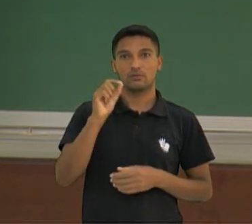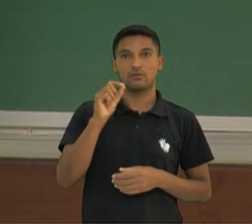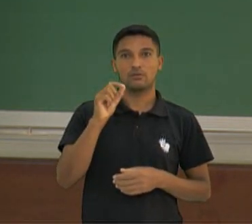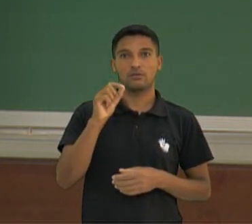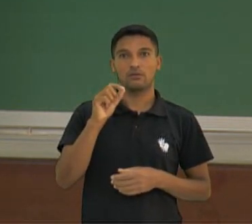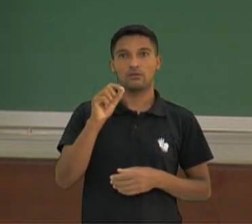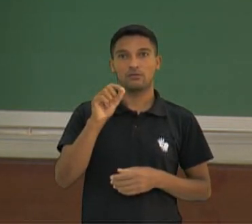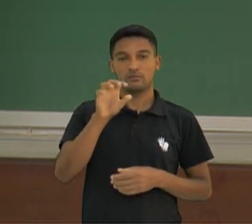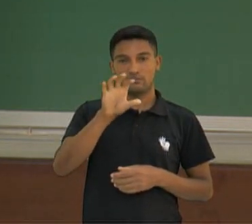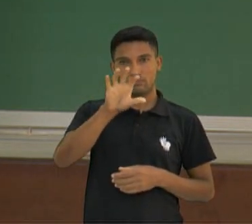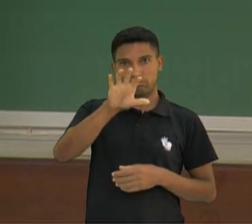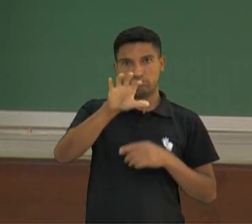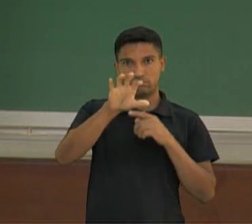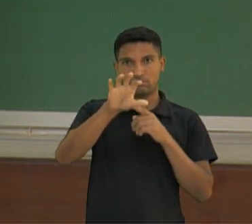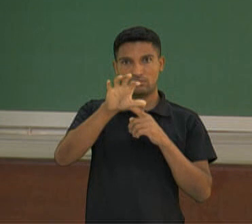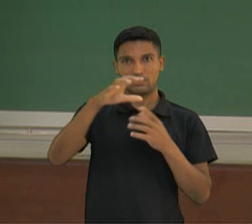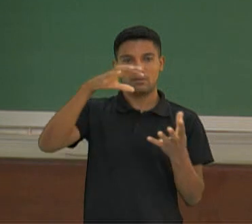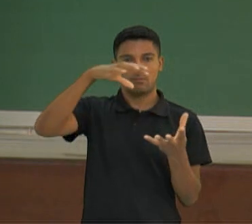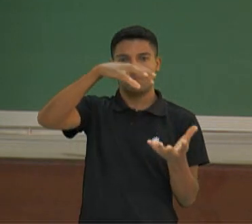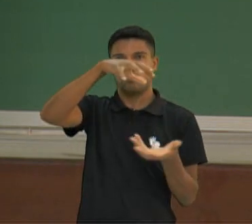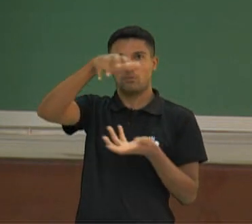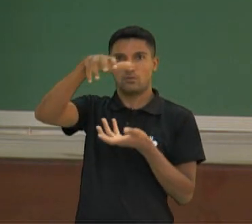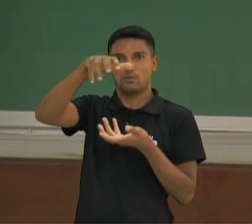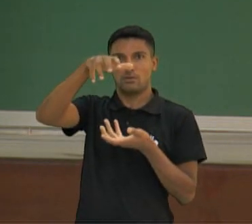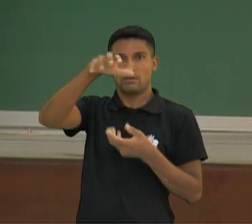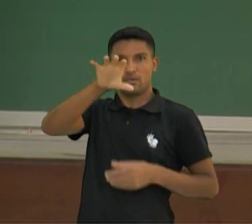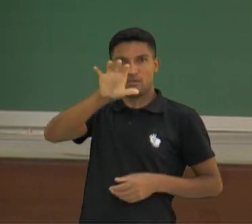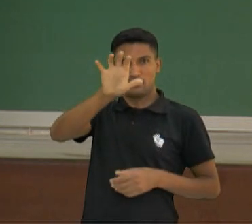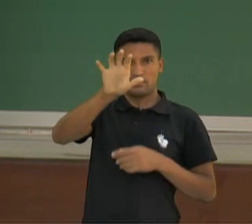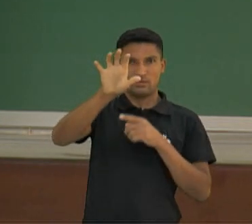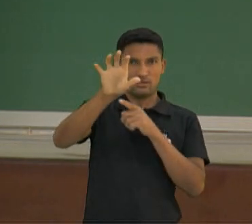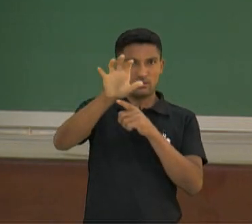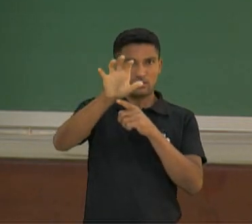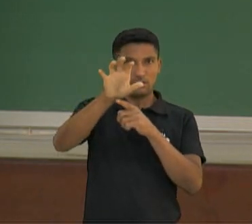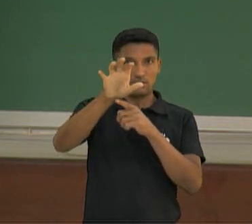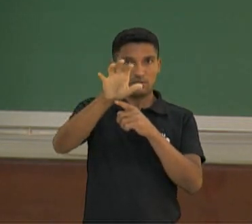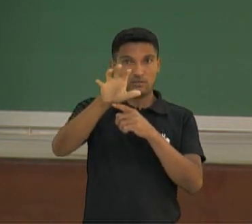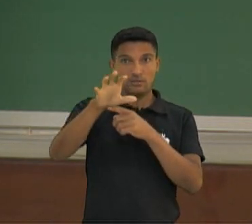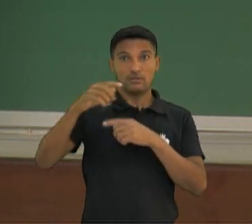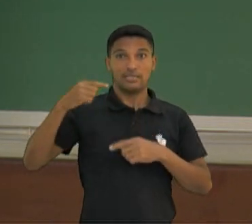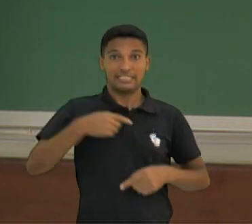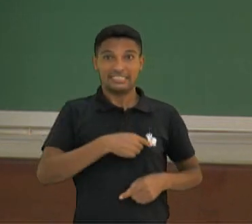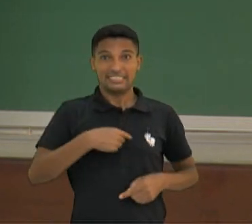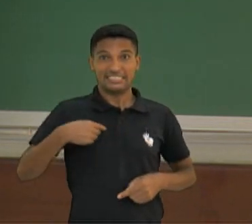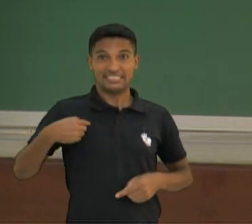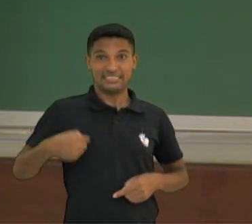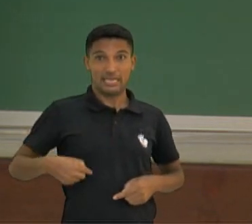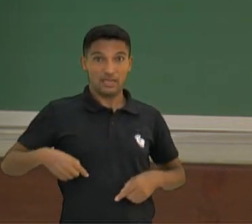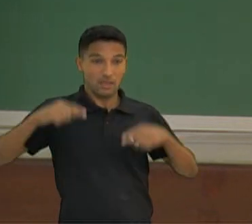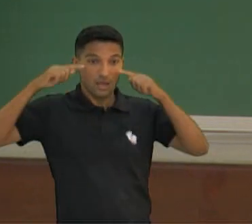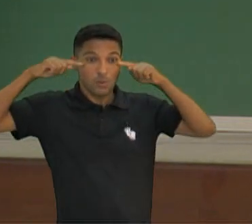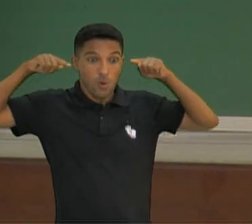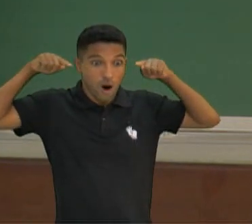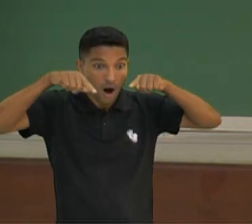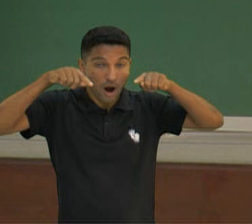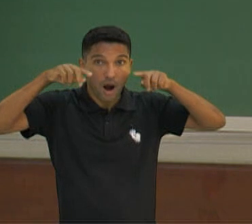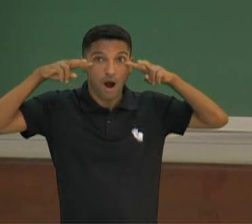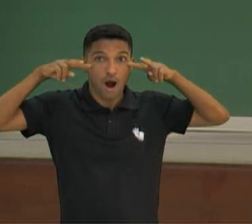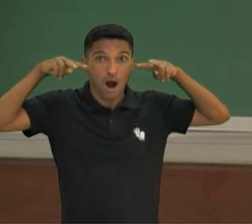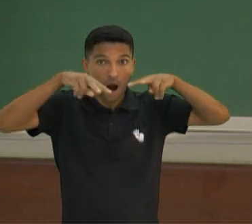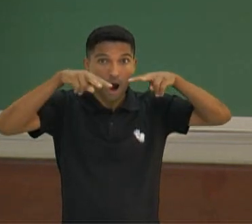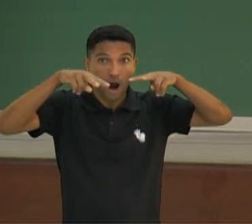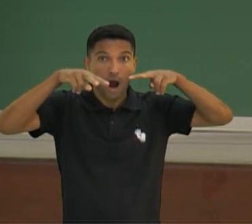os investimentos. Temos uma disputa aí, chineses interessados na economia do território, a União Europeia,